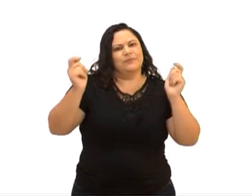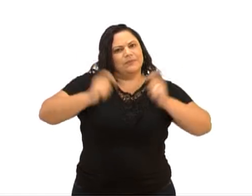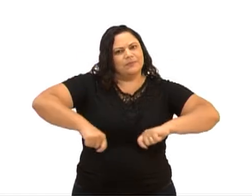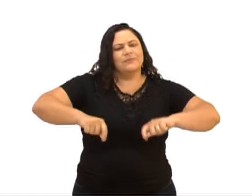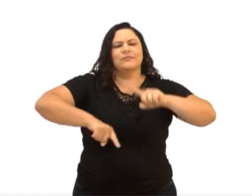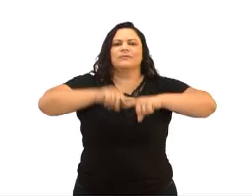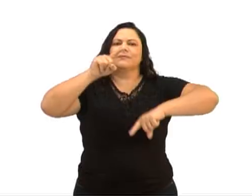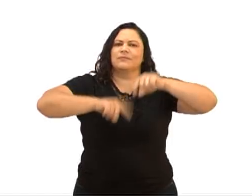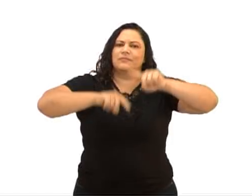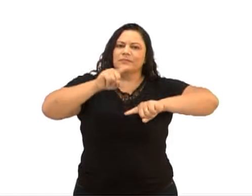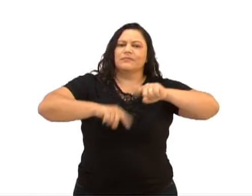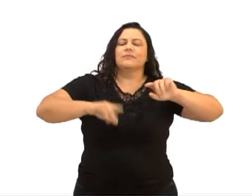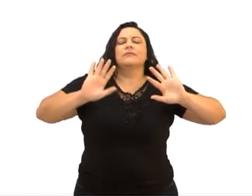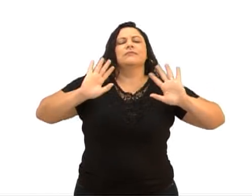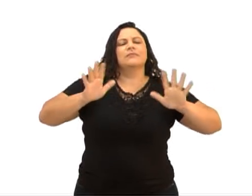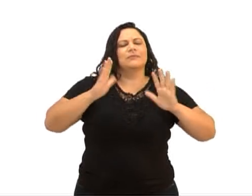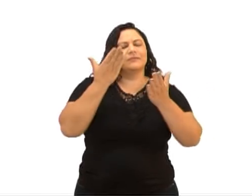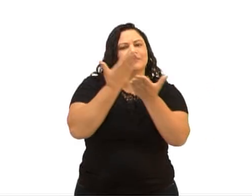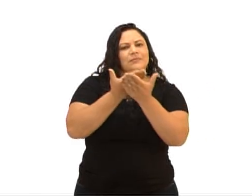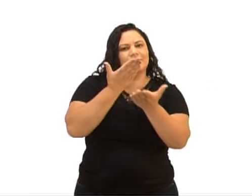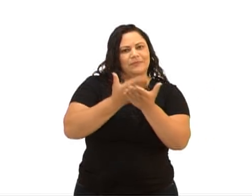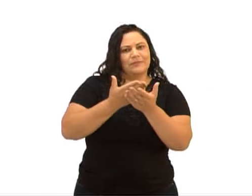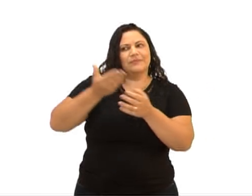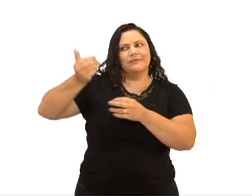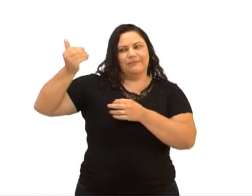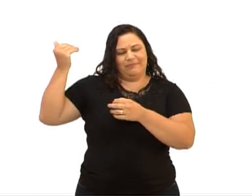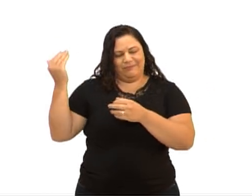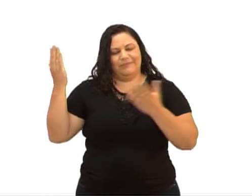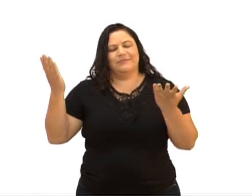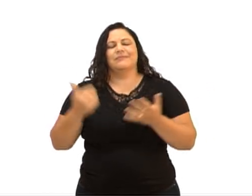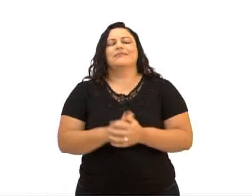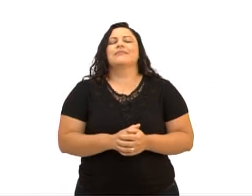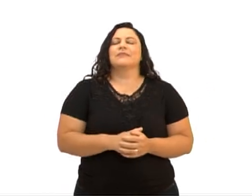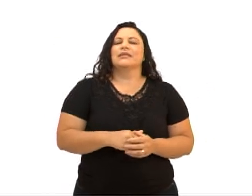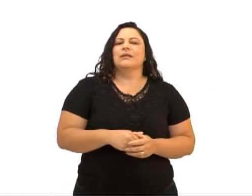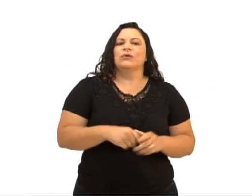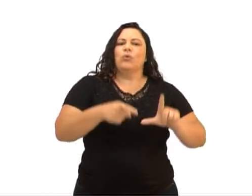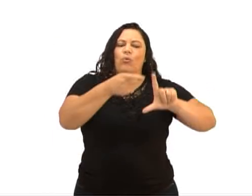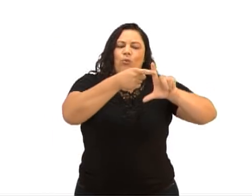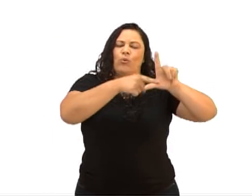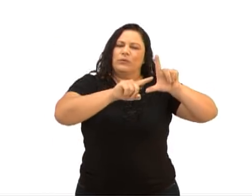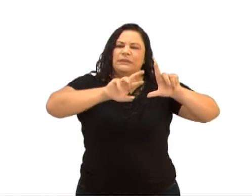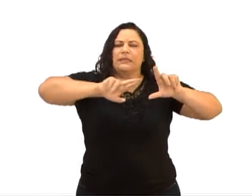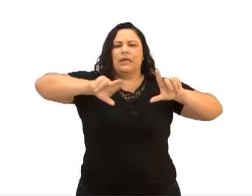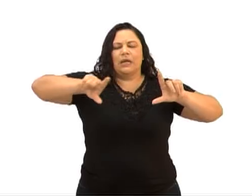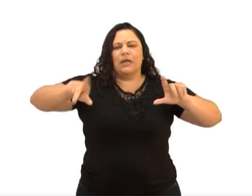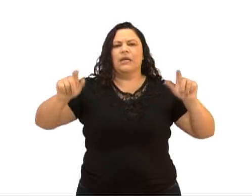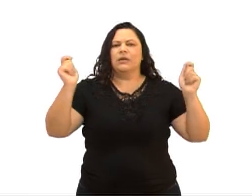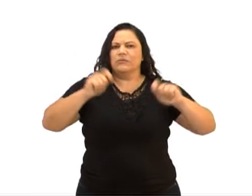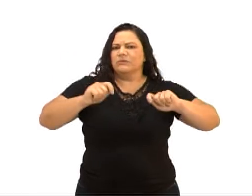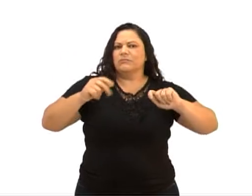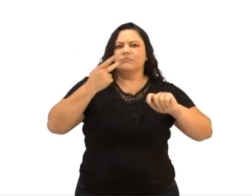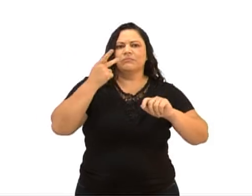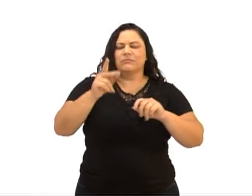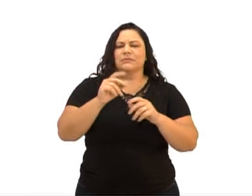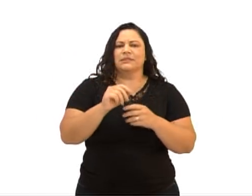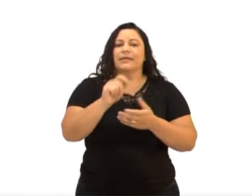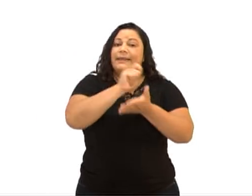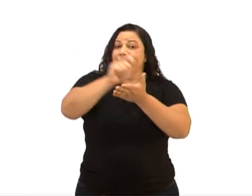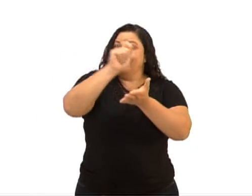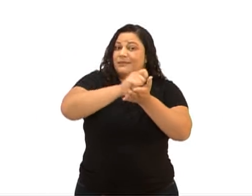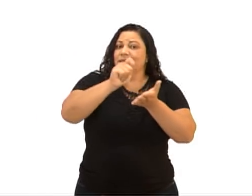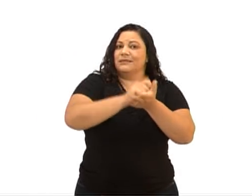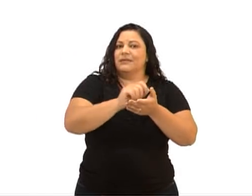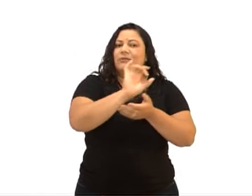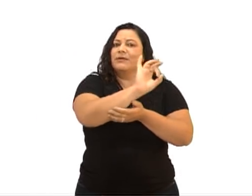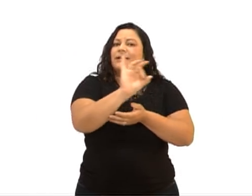nós construímos lá, né? O ângulo de 180 graus, de 90, a professora disse para vocês colocarem, né, escreverem qual a